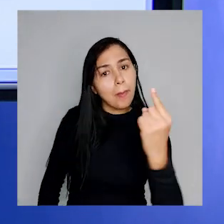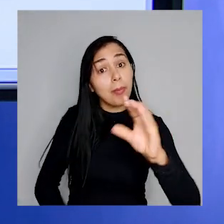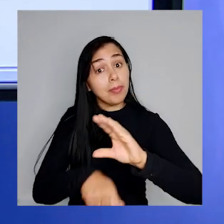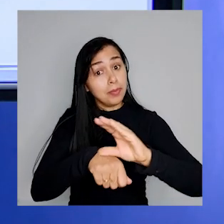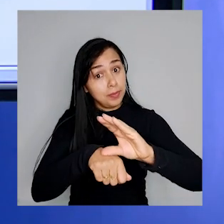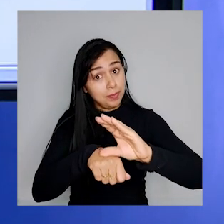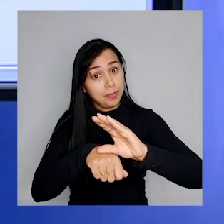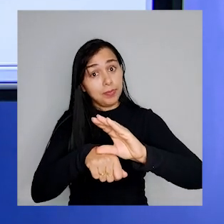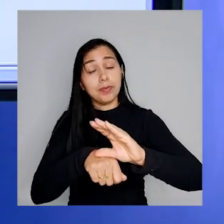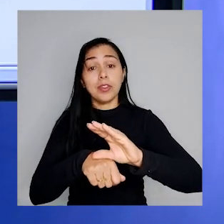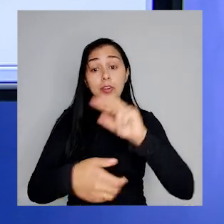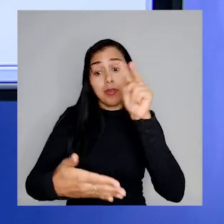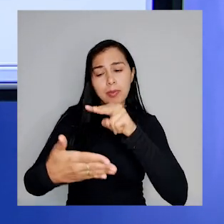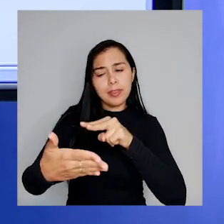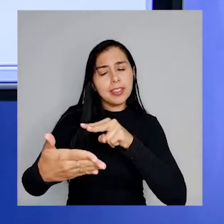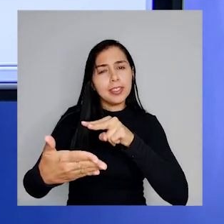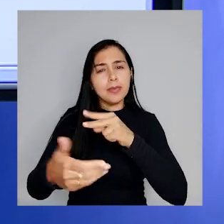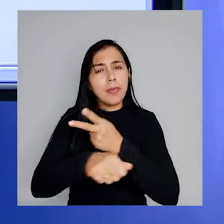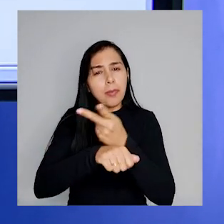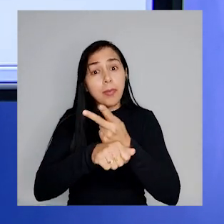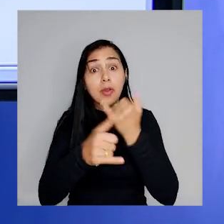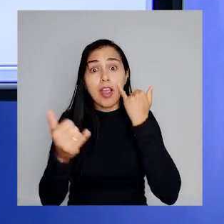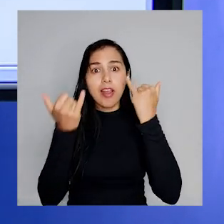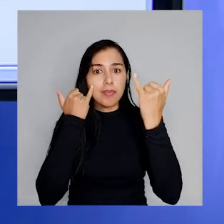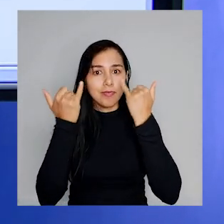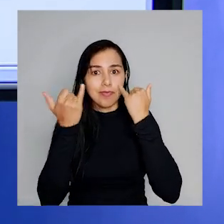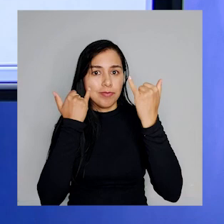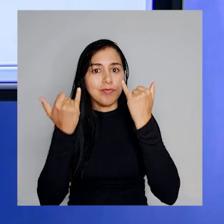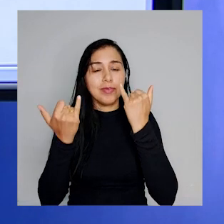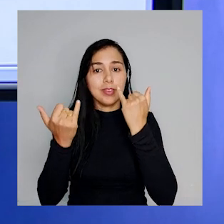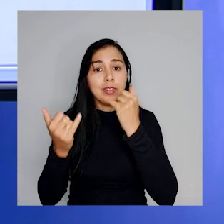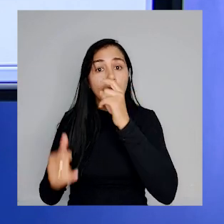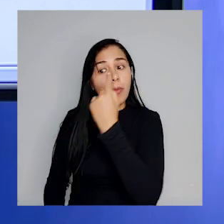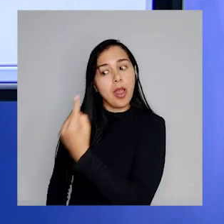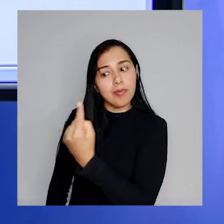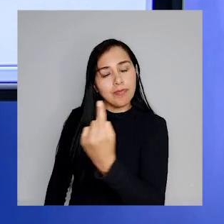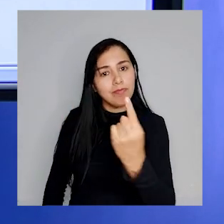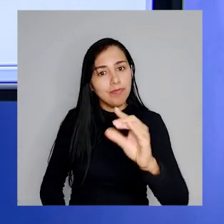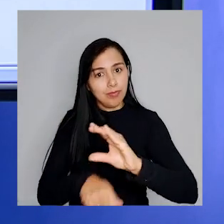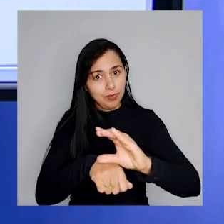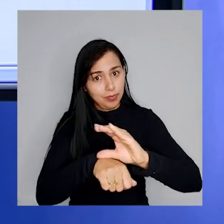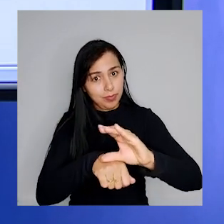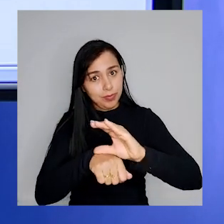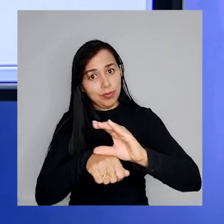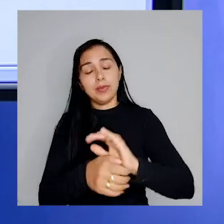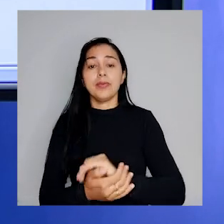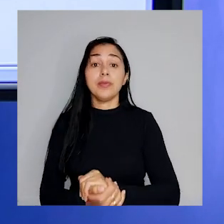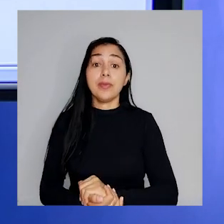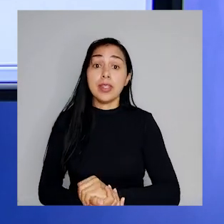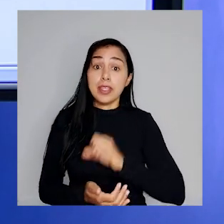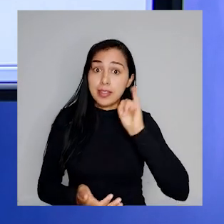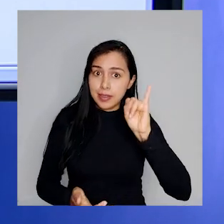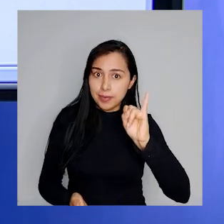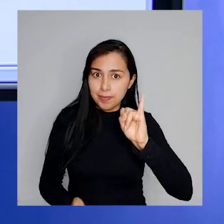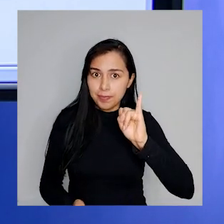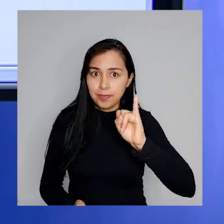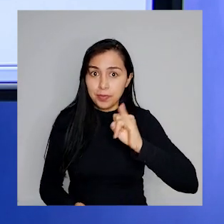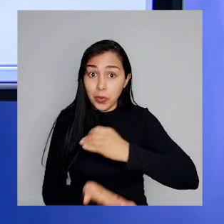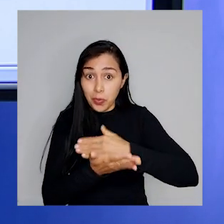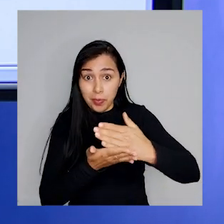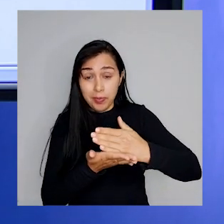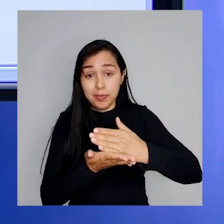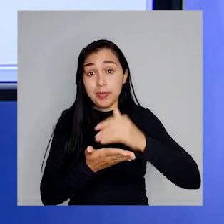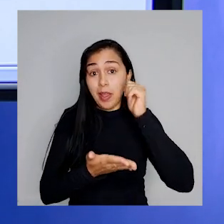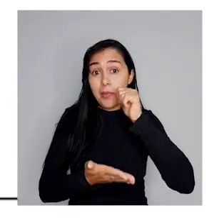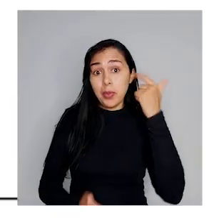algumas informações sobre os pinos cinzas. Vamos lá, olha só. A primeira parte, Mariana fez 10 pontos ao derrubar